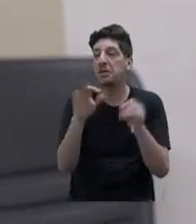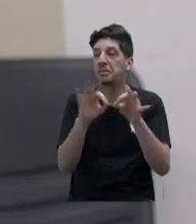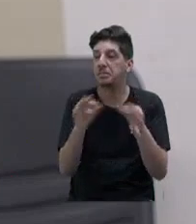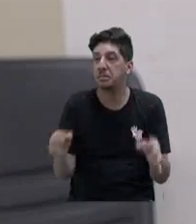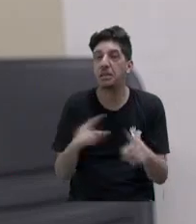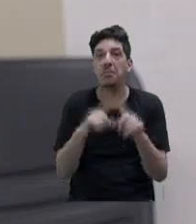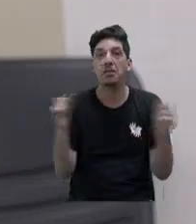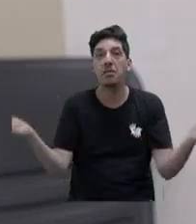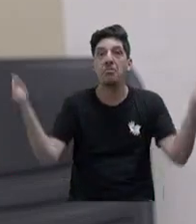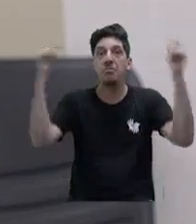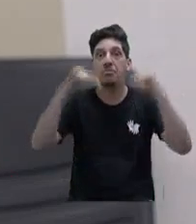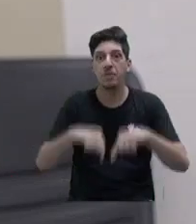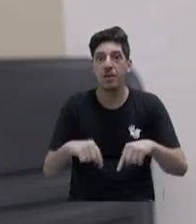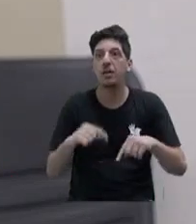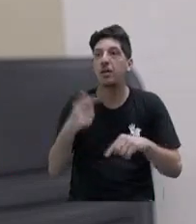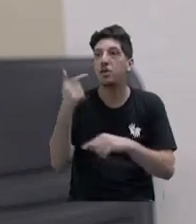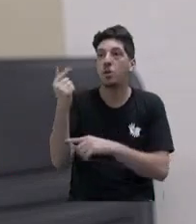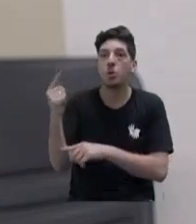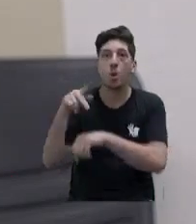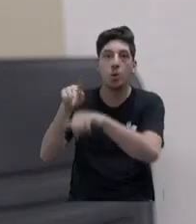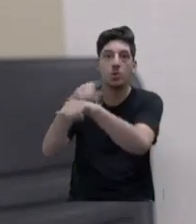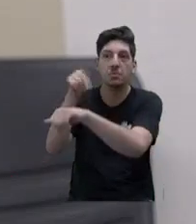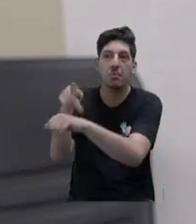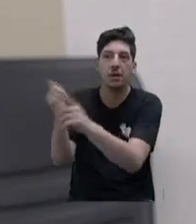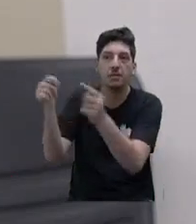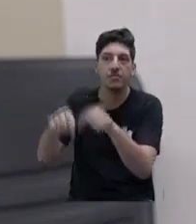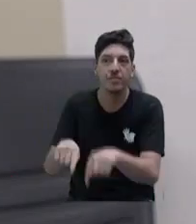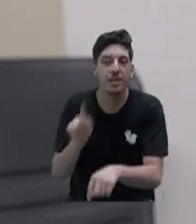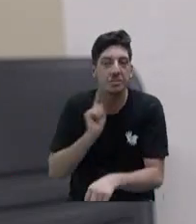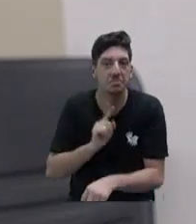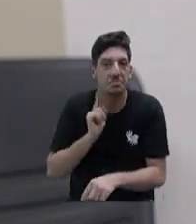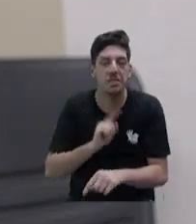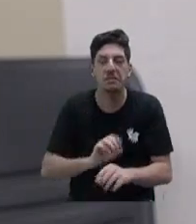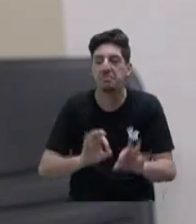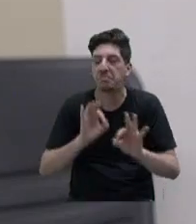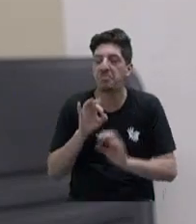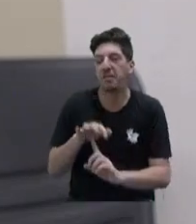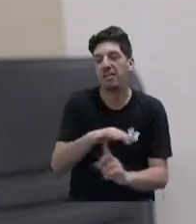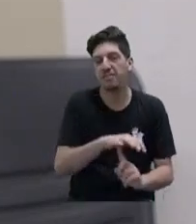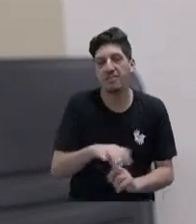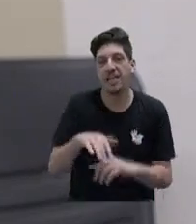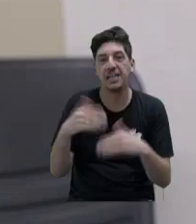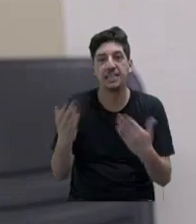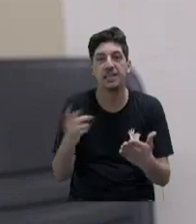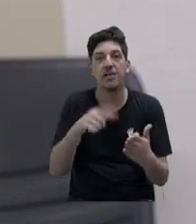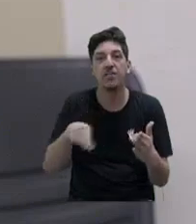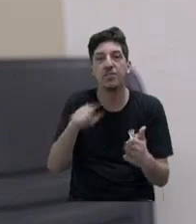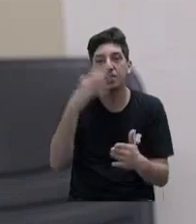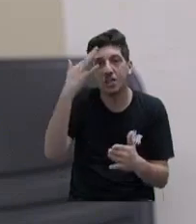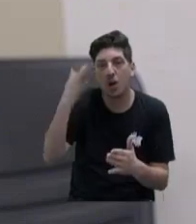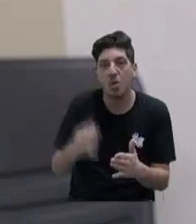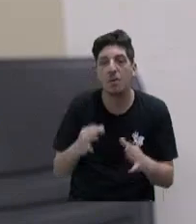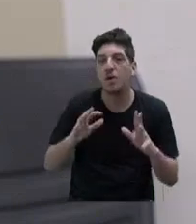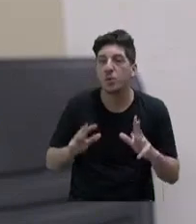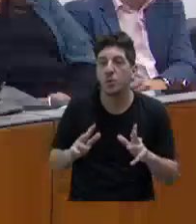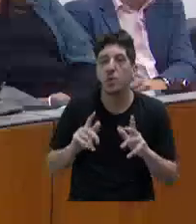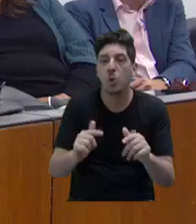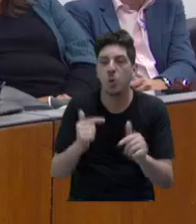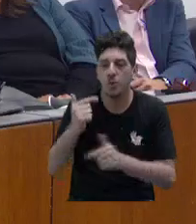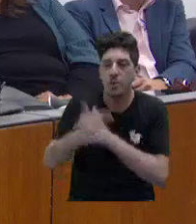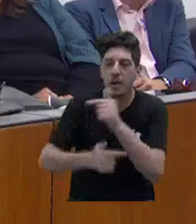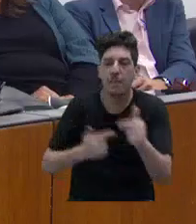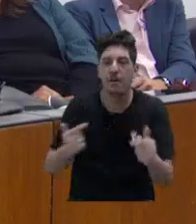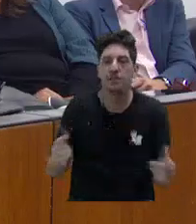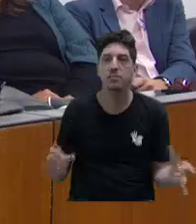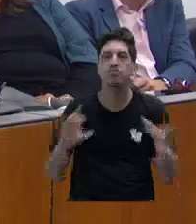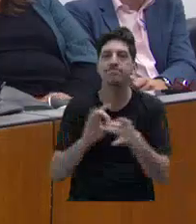e aportaram aqui 12 países, né, Milena? Então, isso tudo dentro de um entendimento onde todo mundo trabalhando junto.